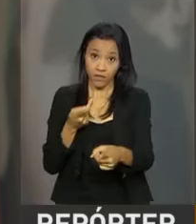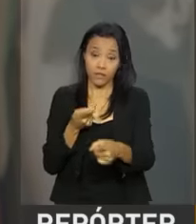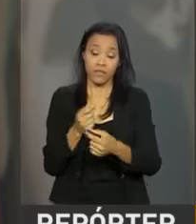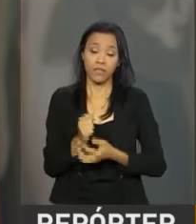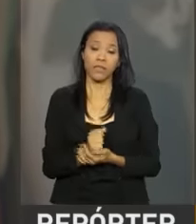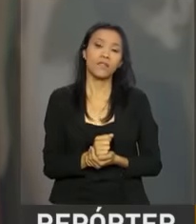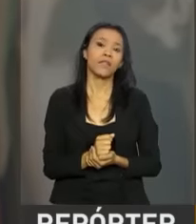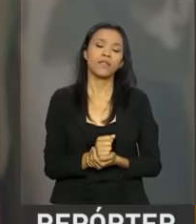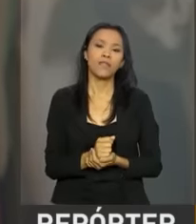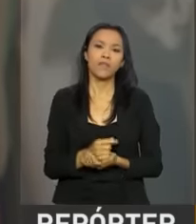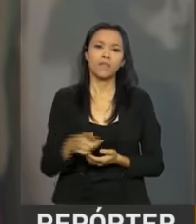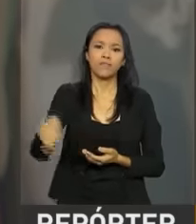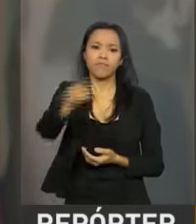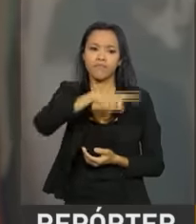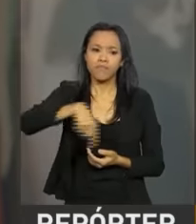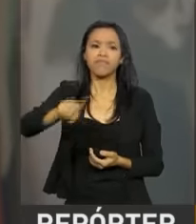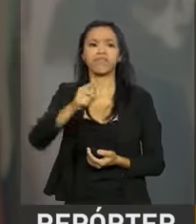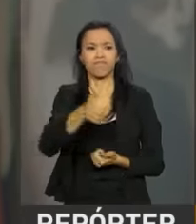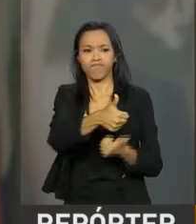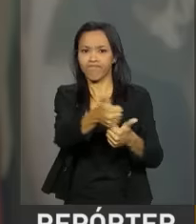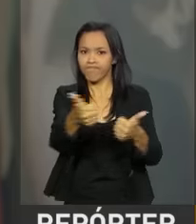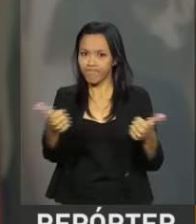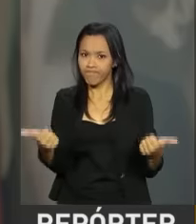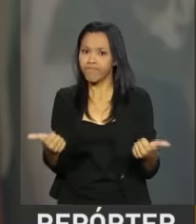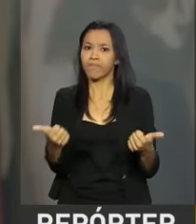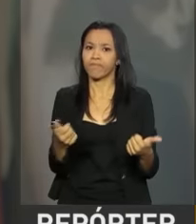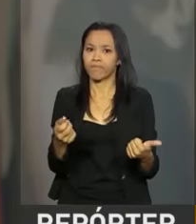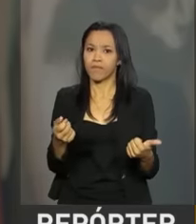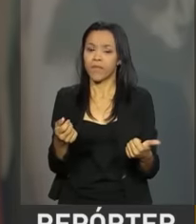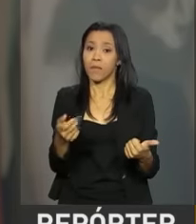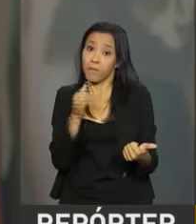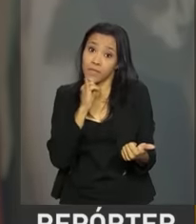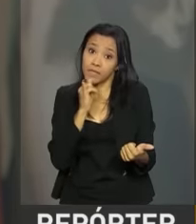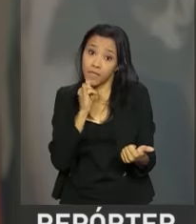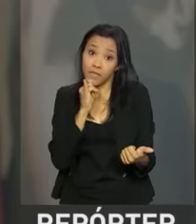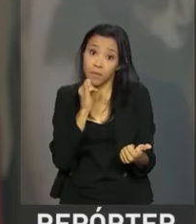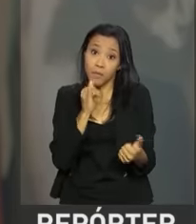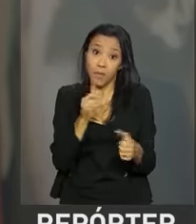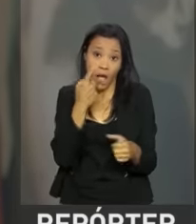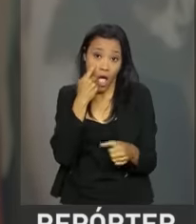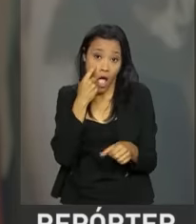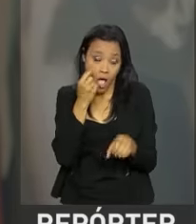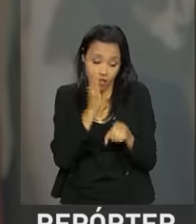vai estar com os produtos favoráveis. No caso da cebola,